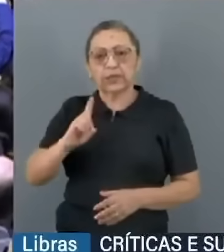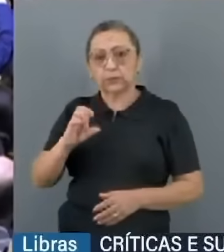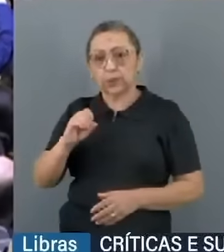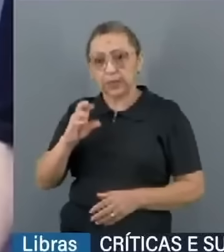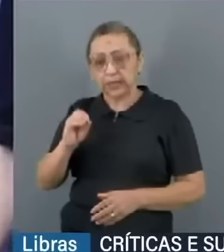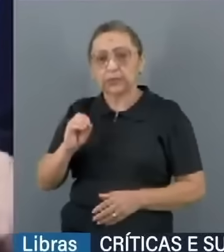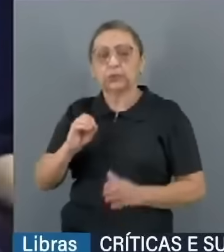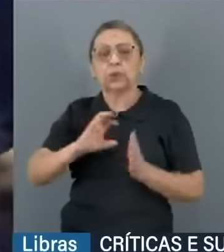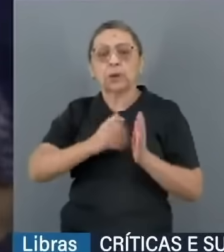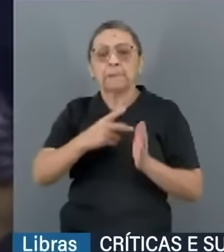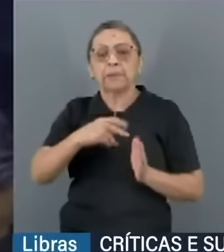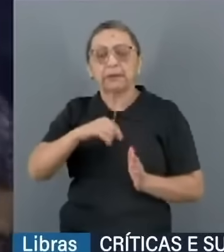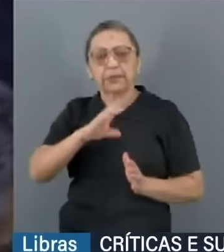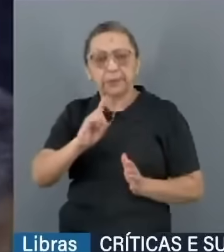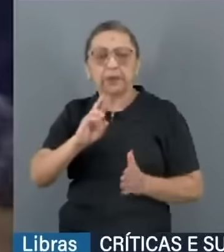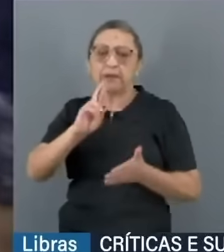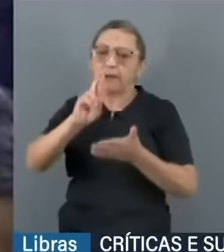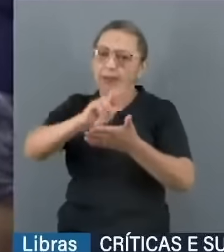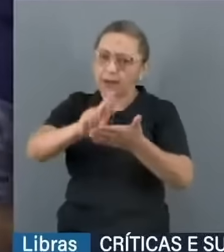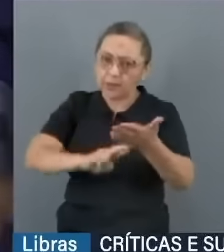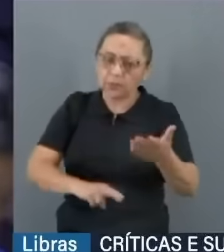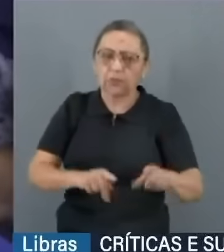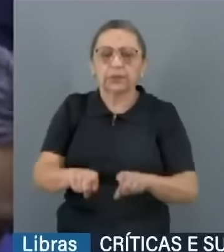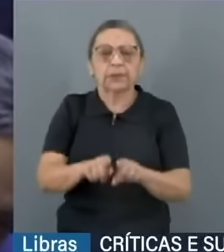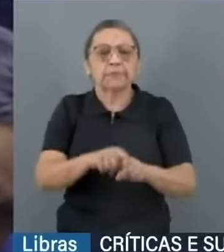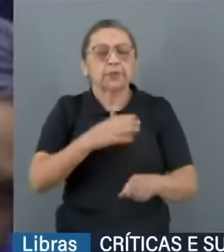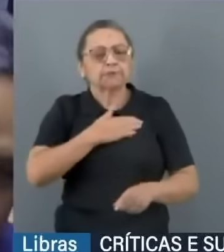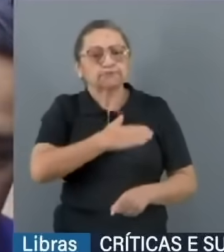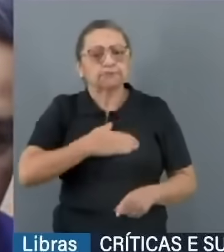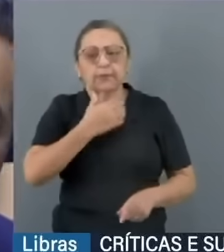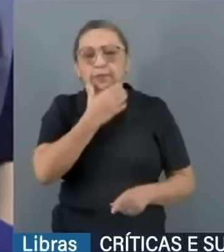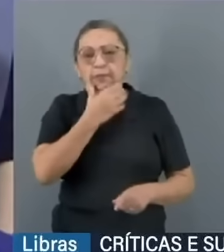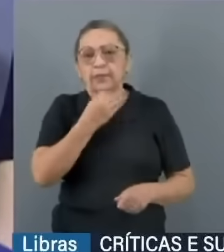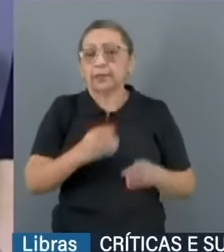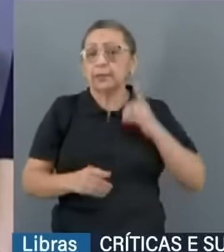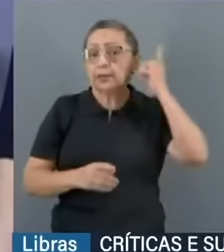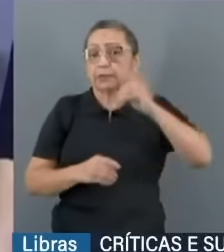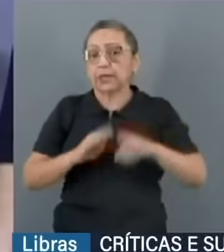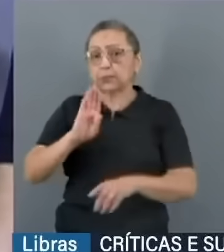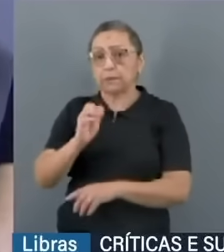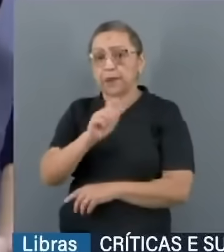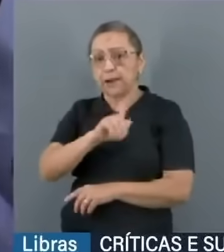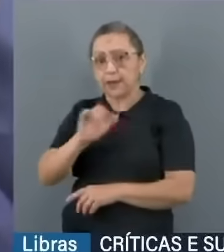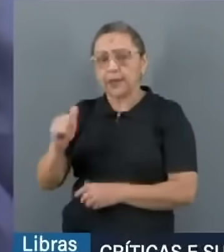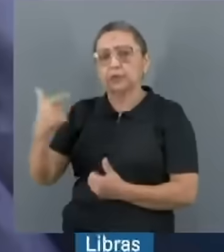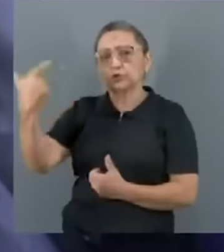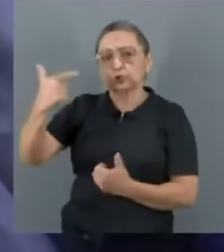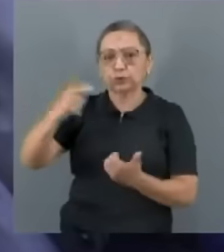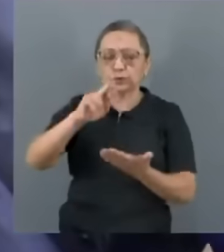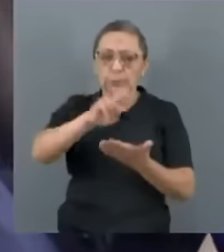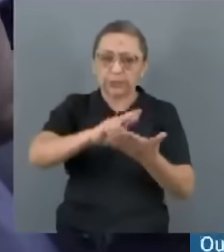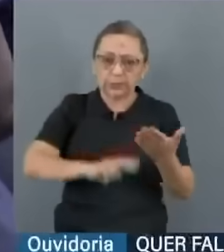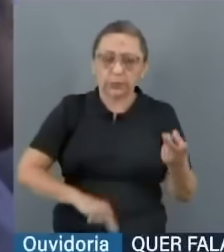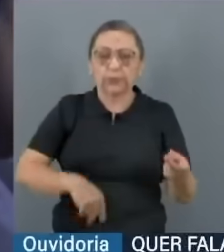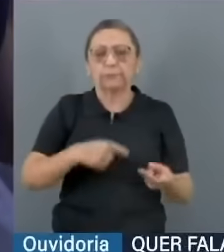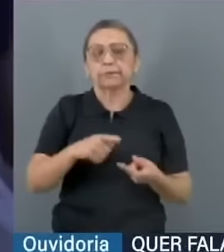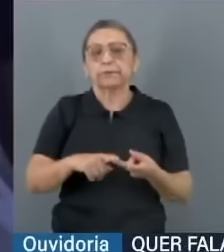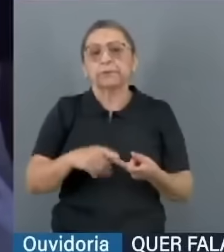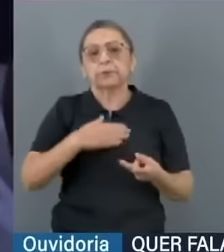do PMDB, relator, meu caro deputado Baleia Rossi, signatário, meu